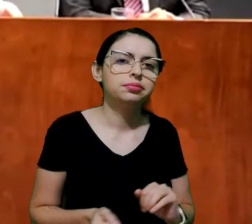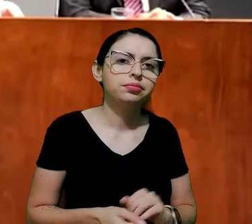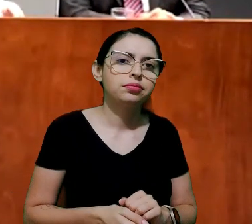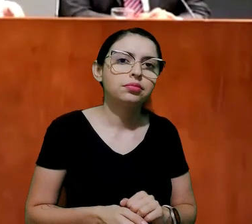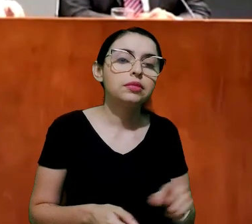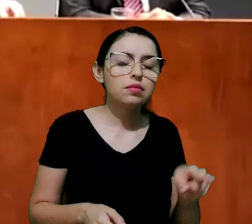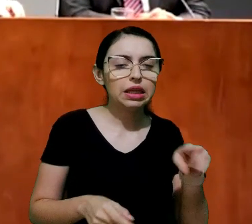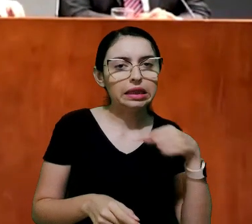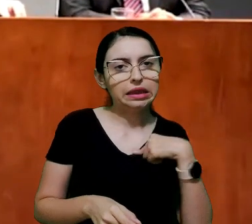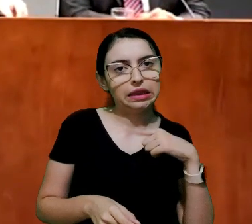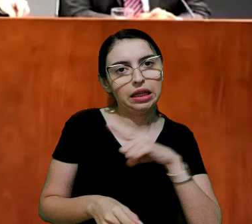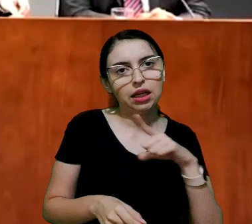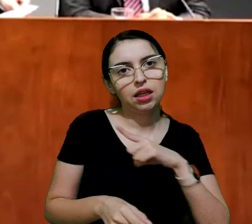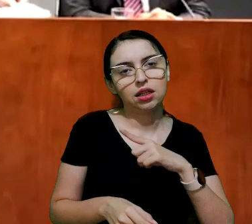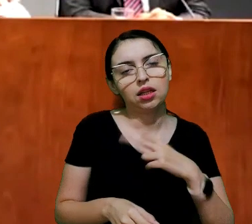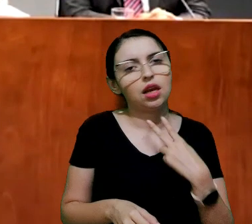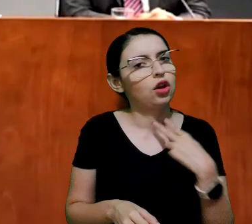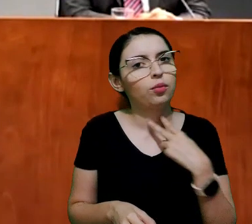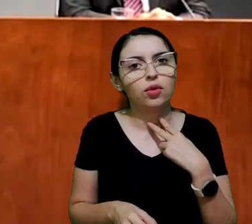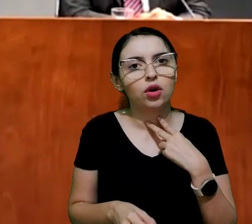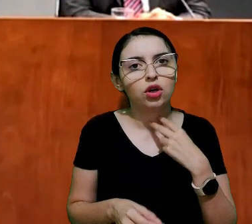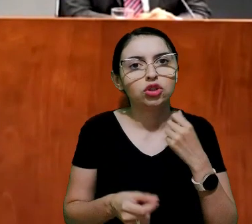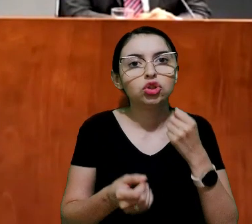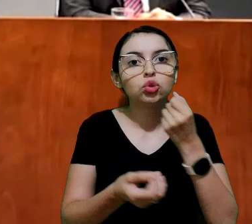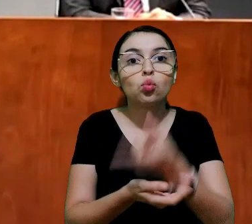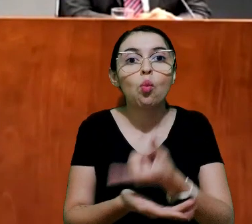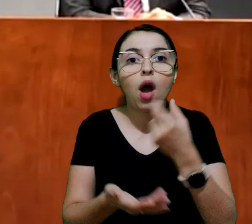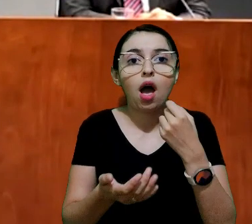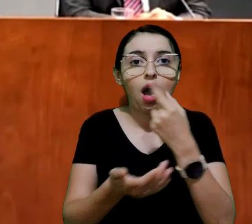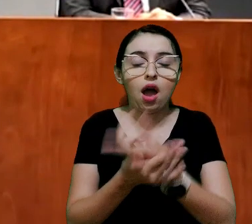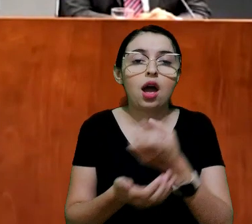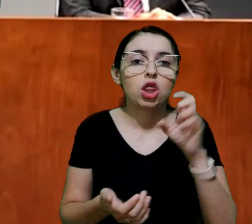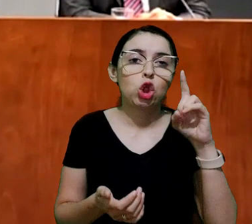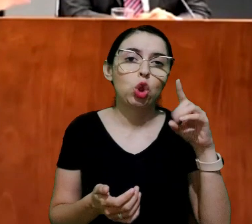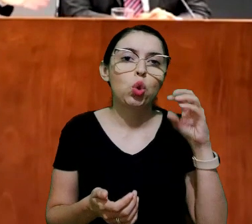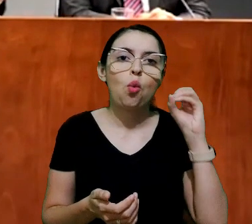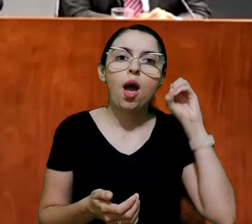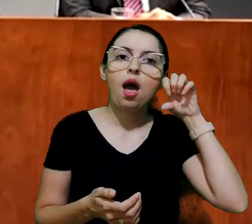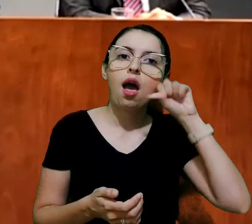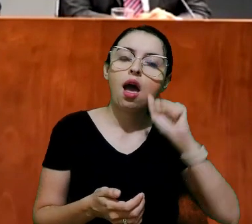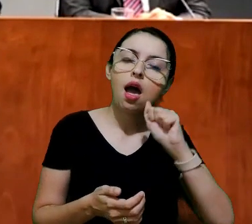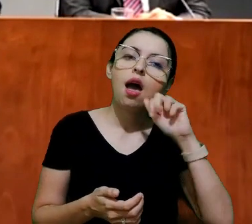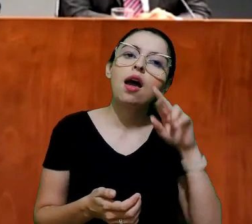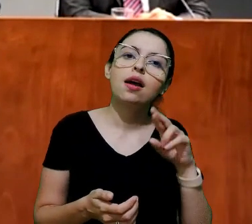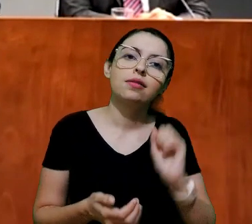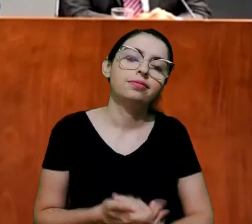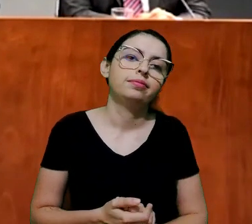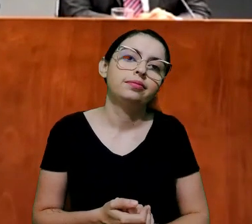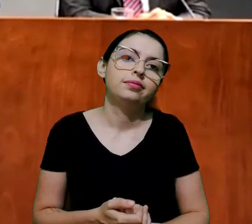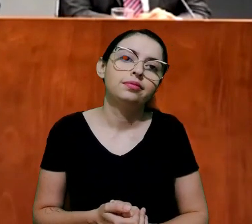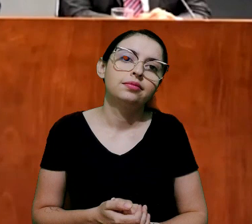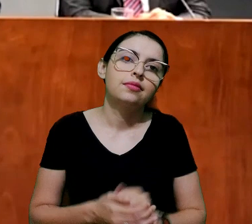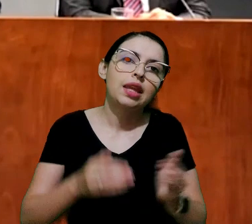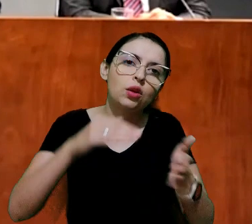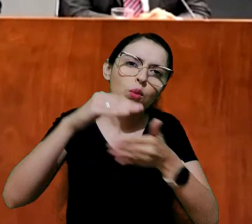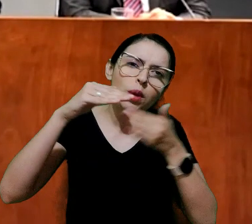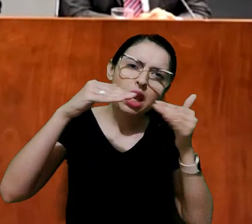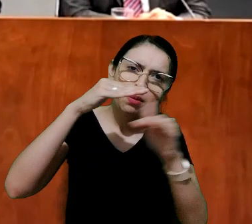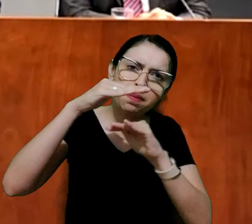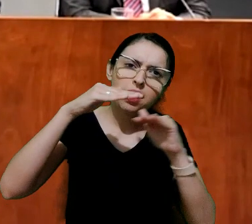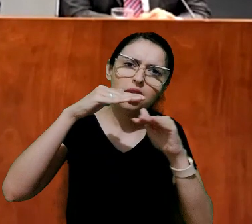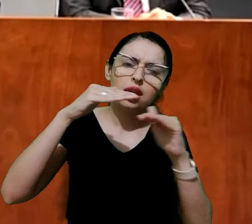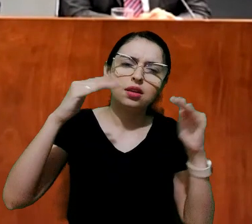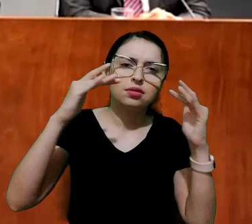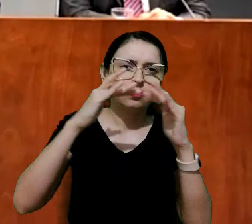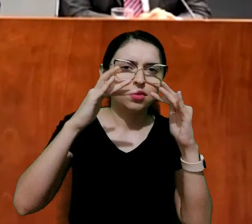natural. Tem uma limitação natural. Tanto que lá não pode fazer doação. Não é?